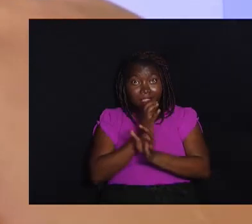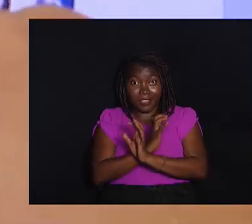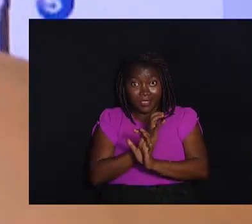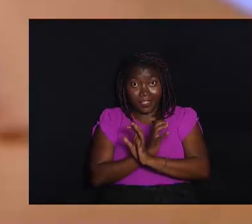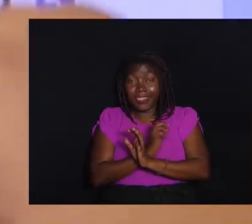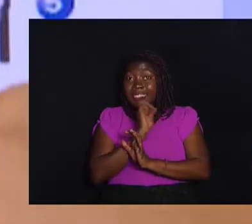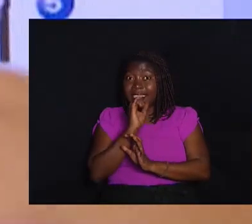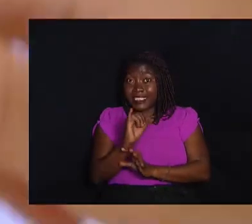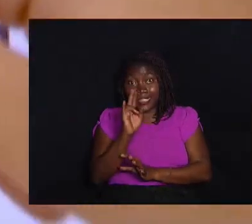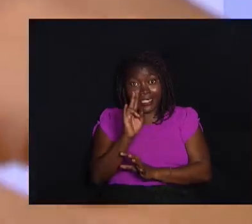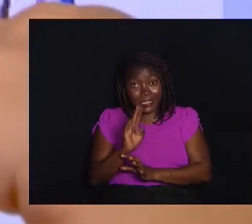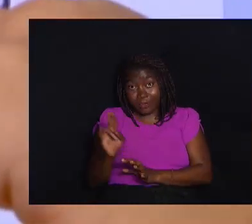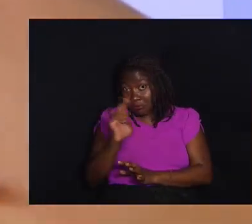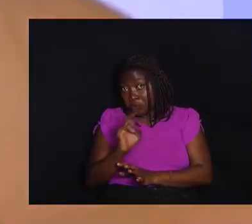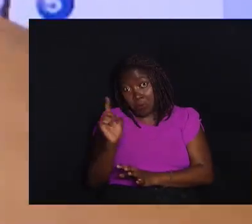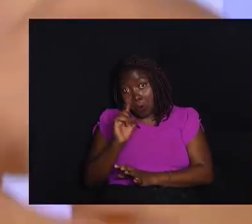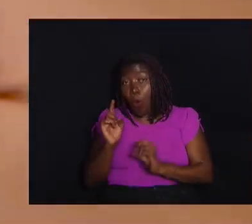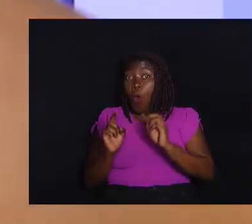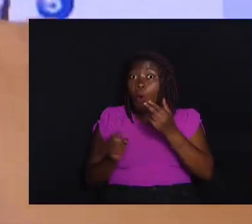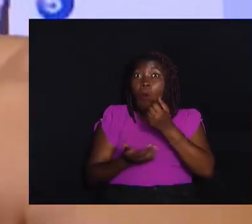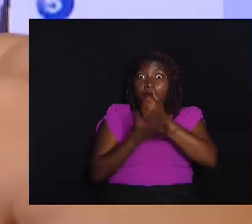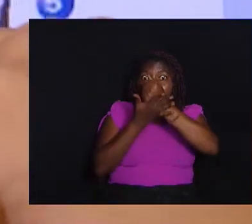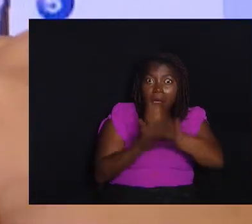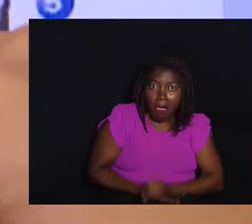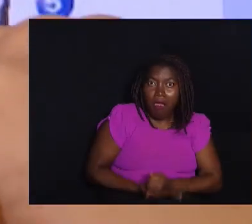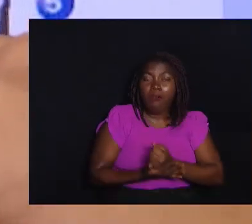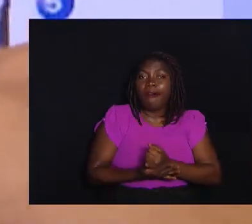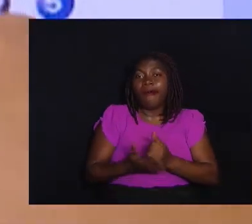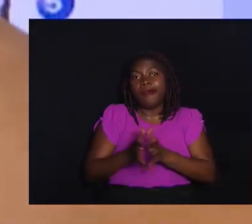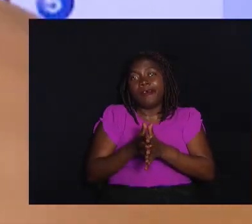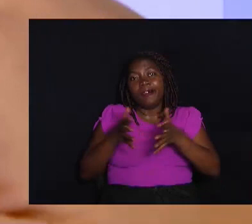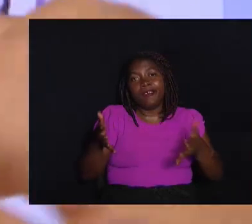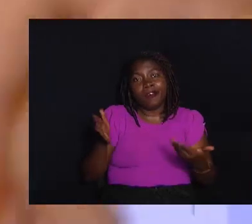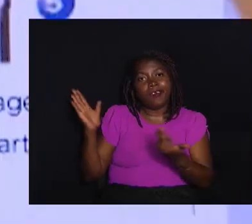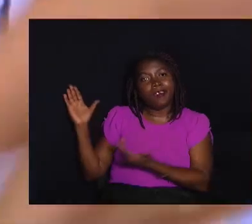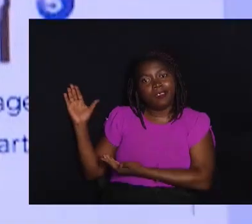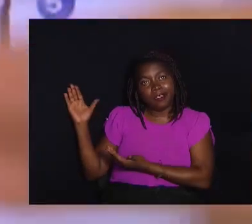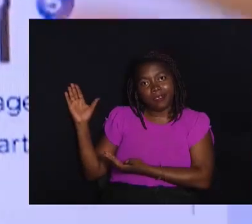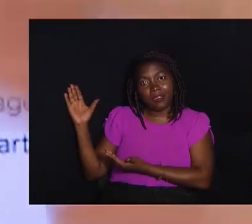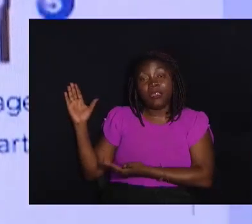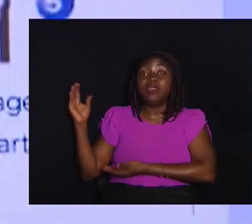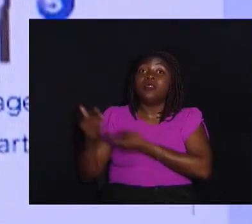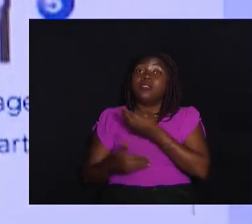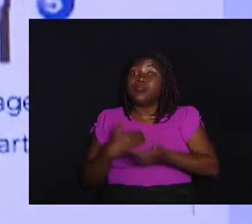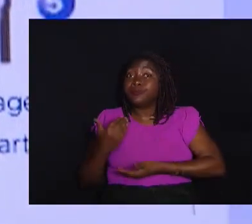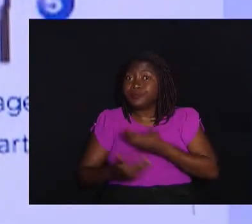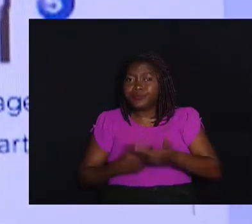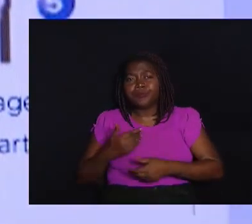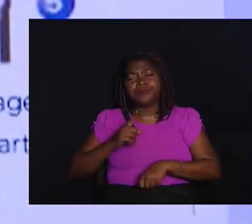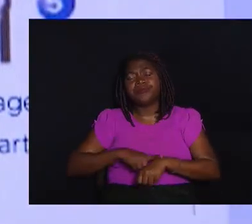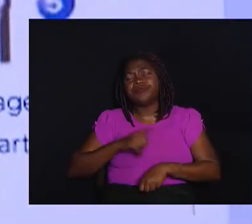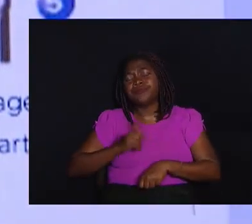desuso ou sobrecarga, tudo mais, a gente causa essa inflamação aqui. E conforme vai